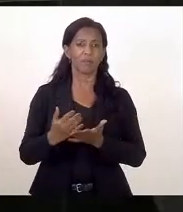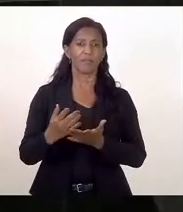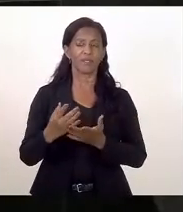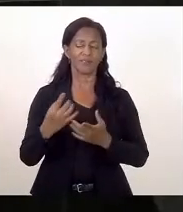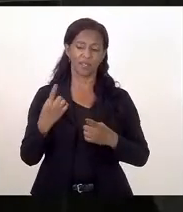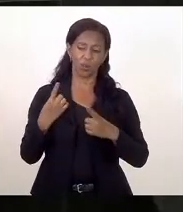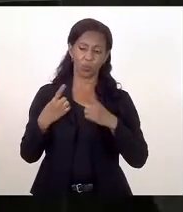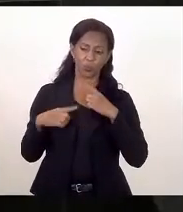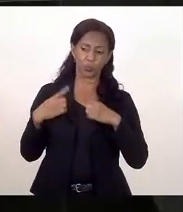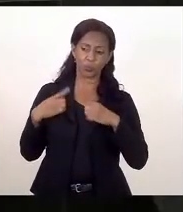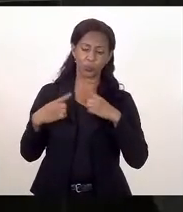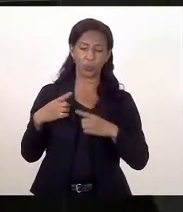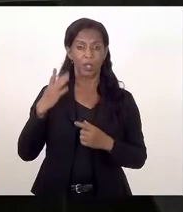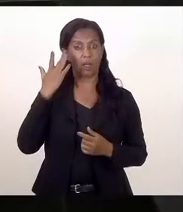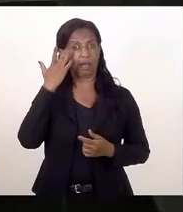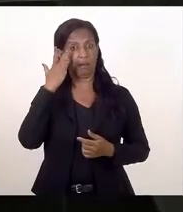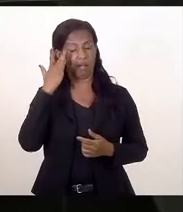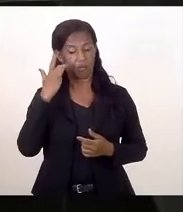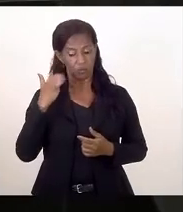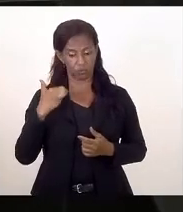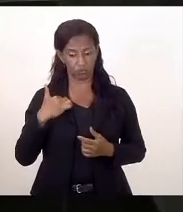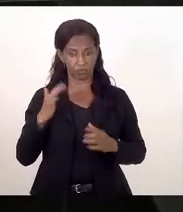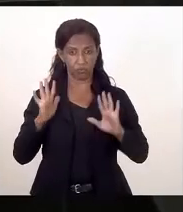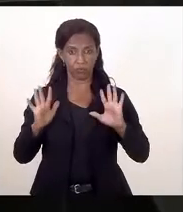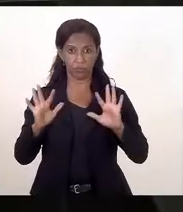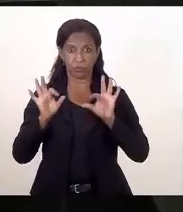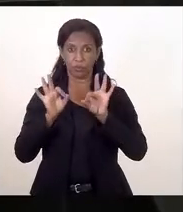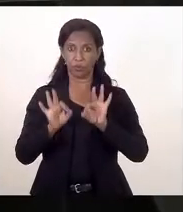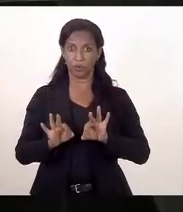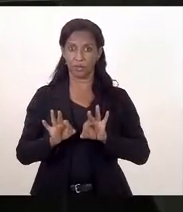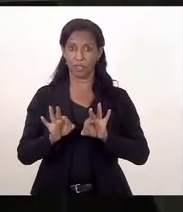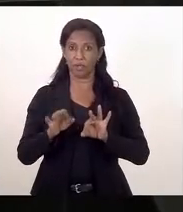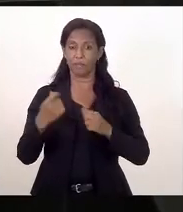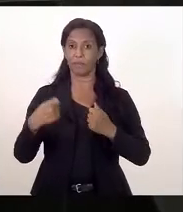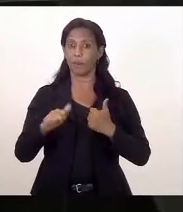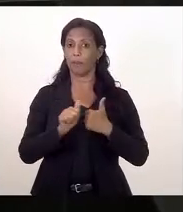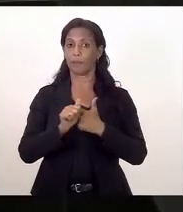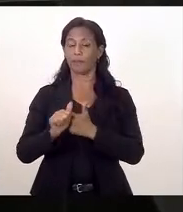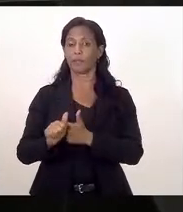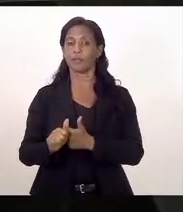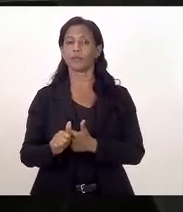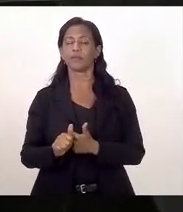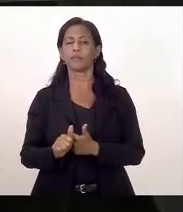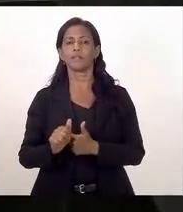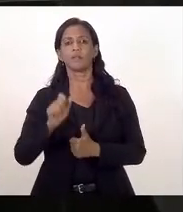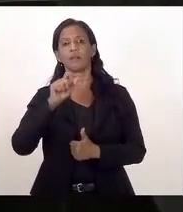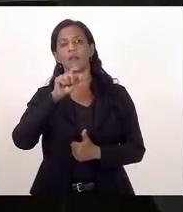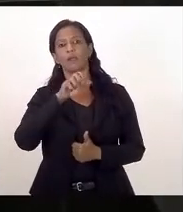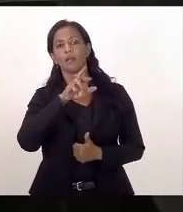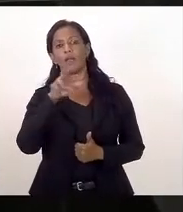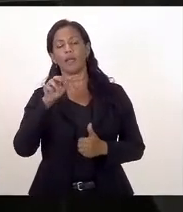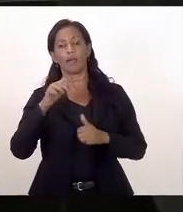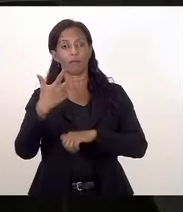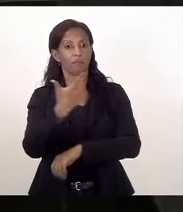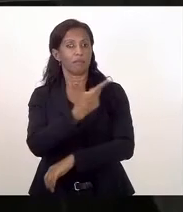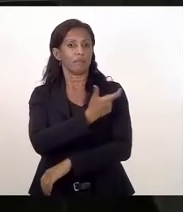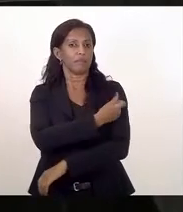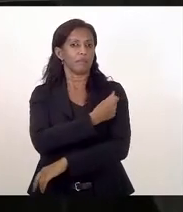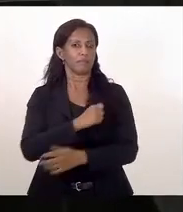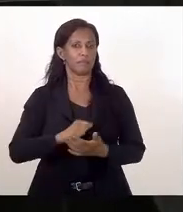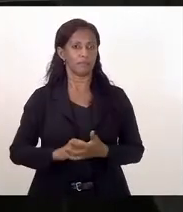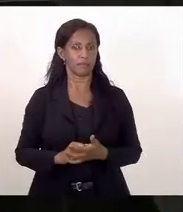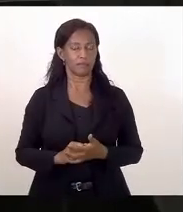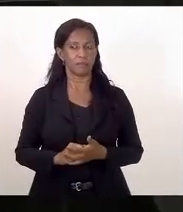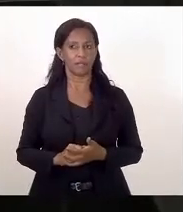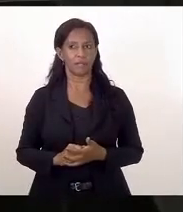Acho eu que o ideal que tínhamos que perseguir era a vacinação, a